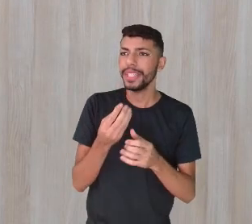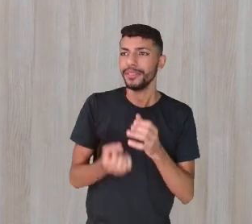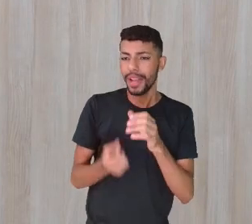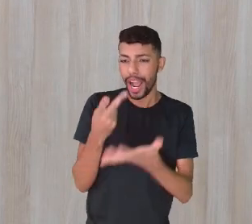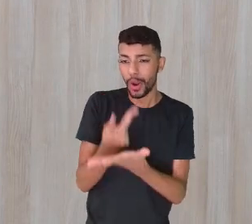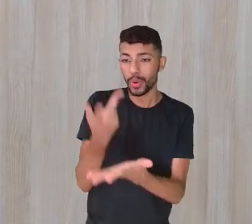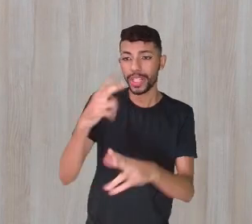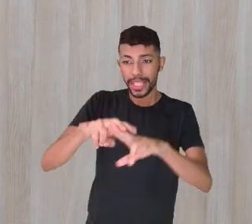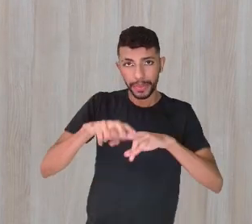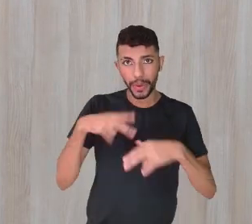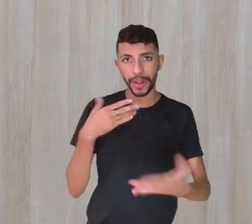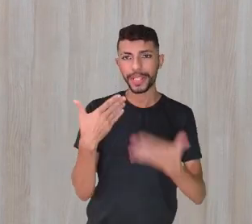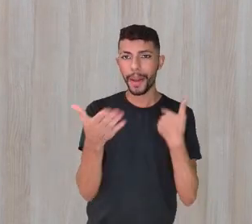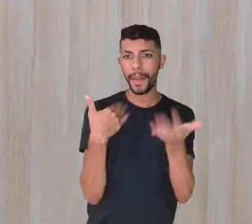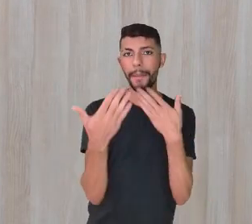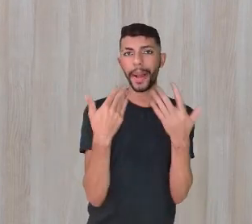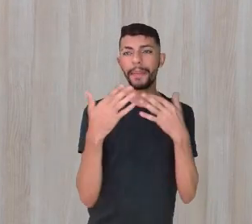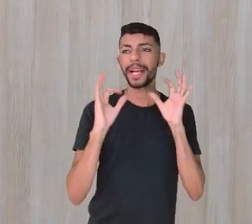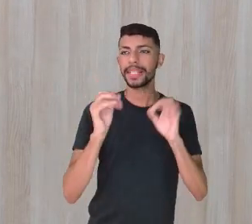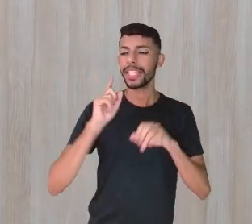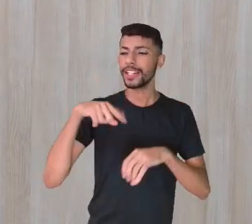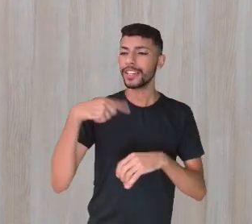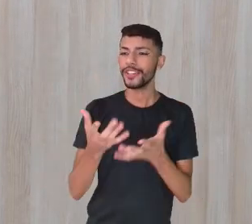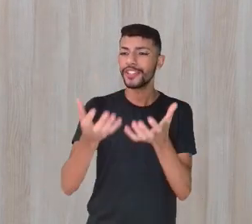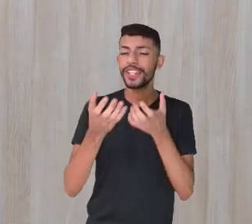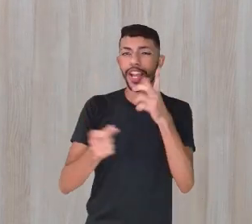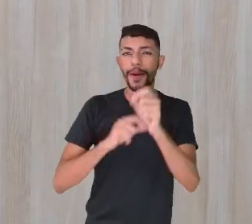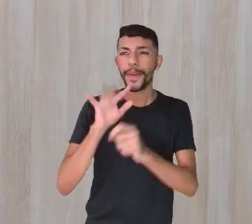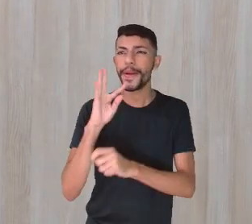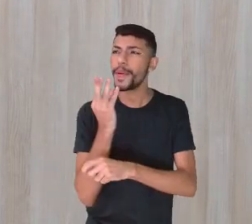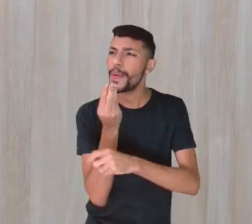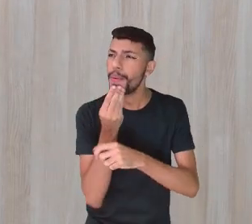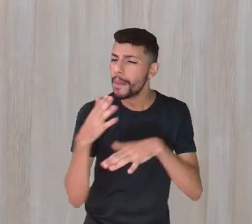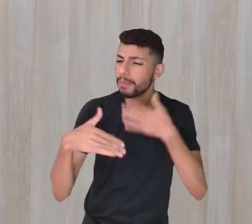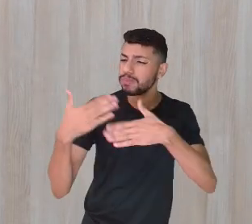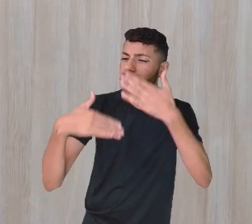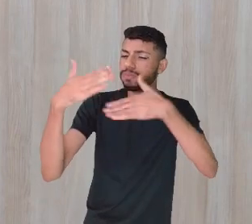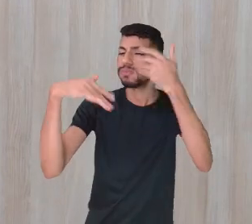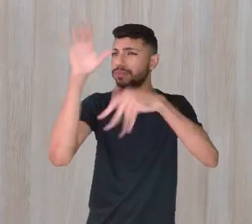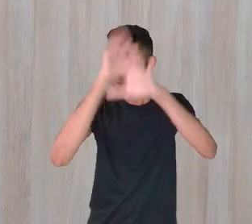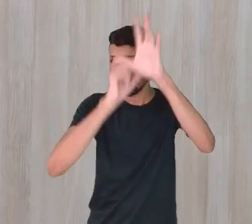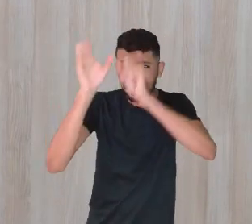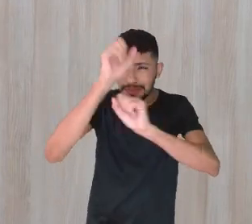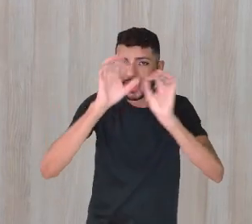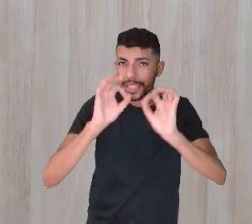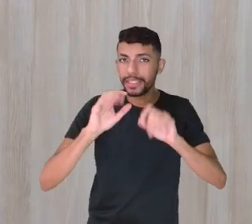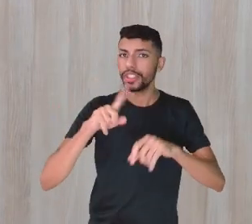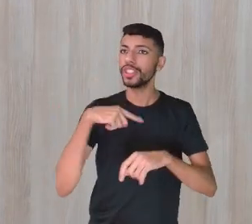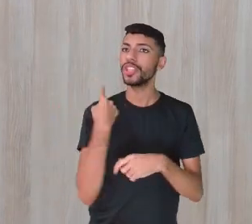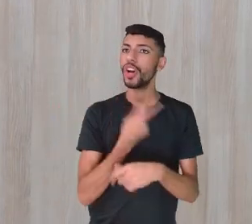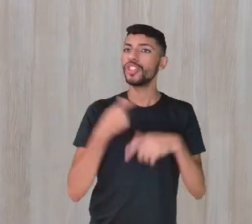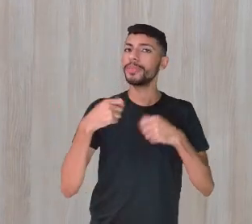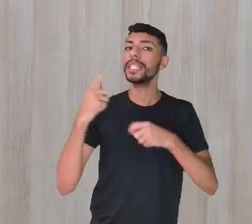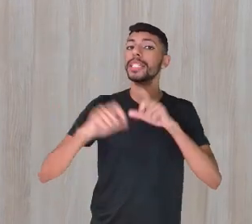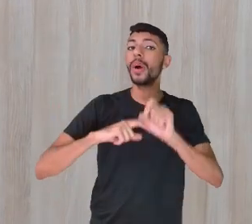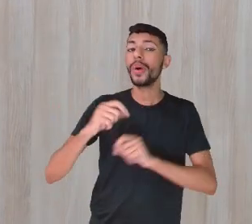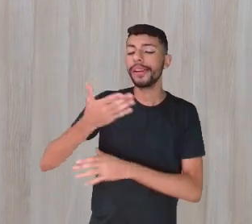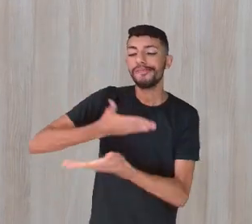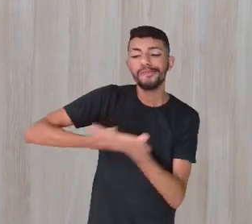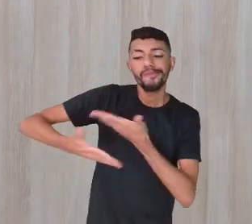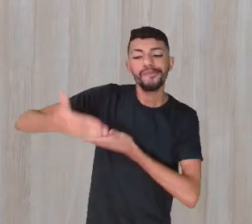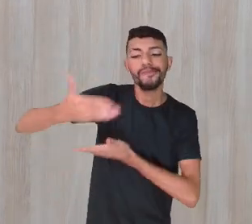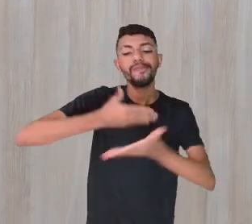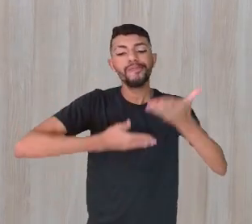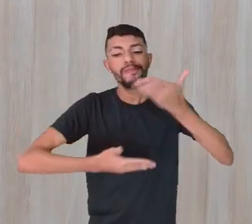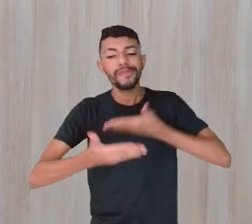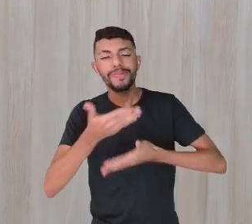diálogo, né? Se a gente quer construir um horizonte de conhecimento, de aprendizado, a gente precisa fazer essa troca, né? Fica